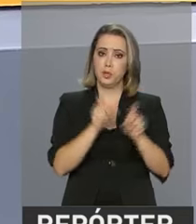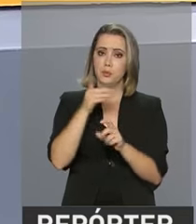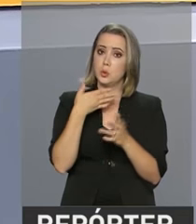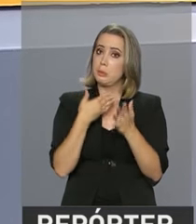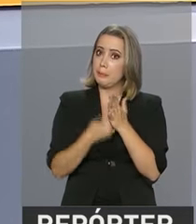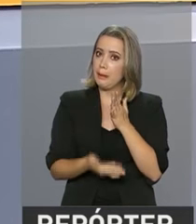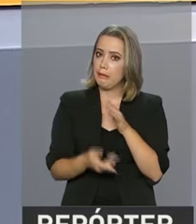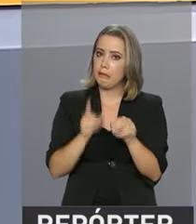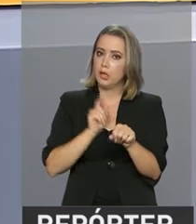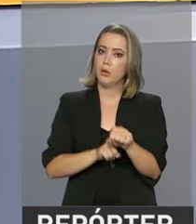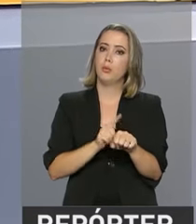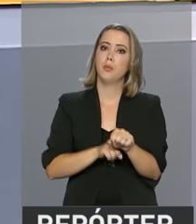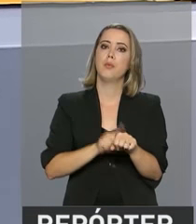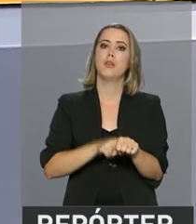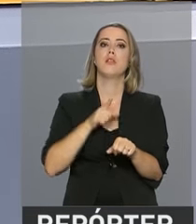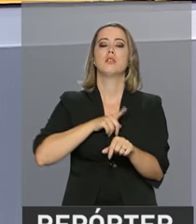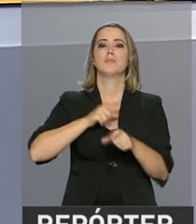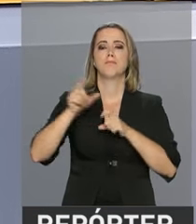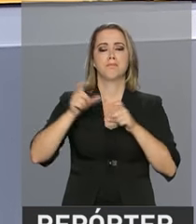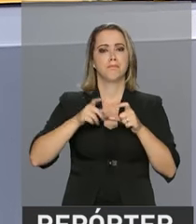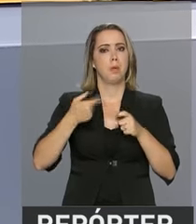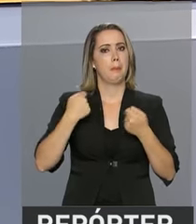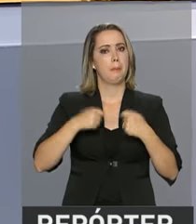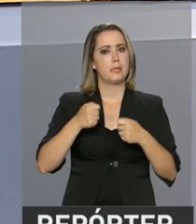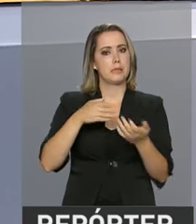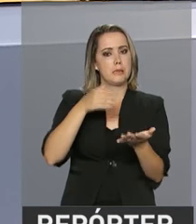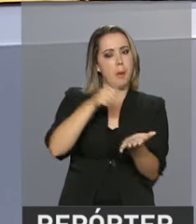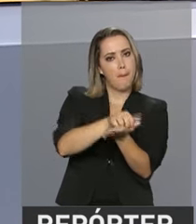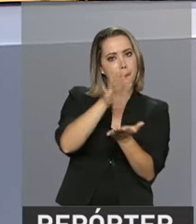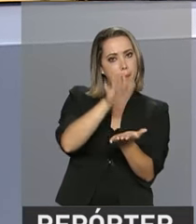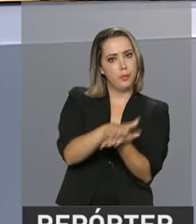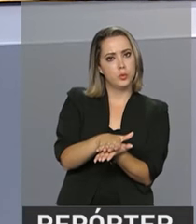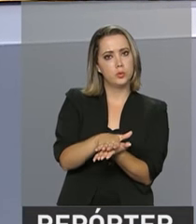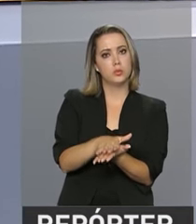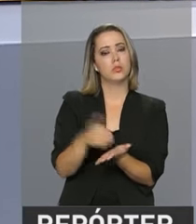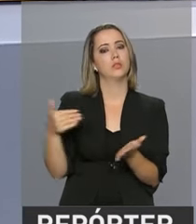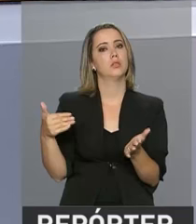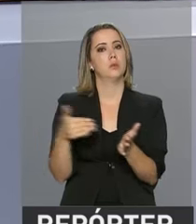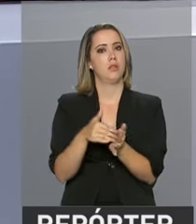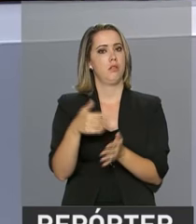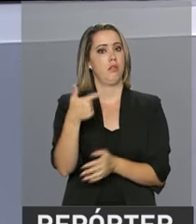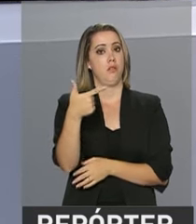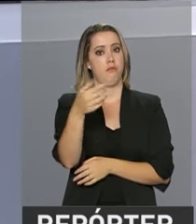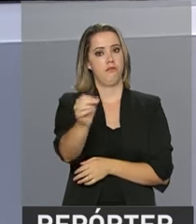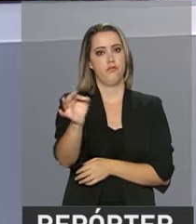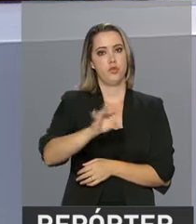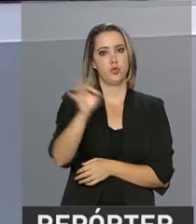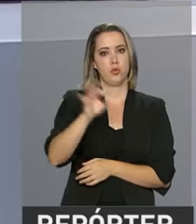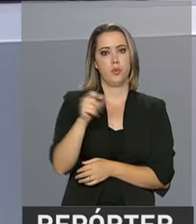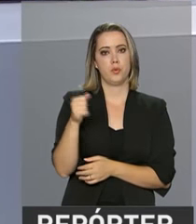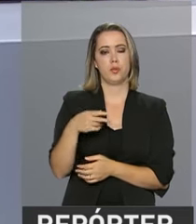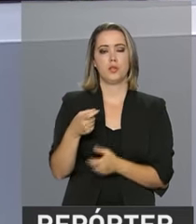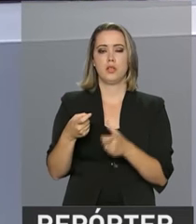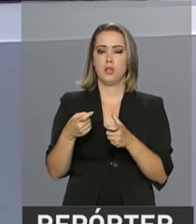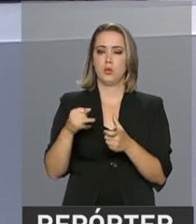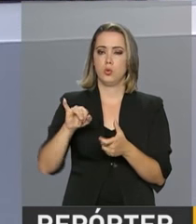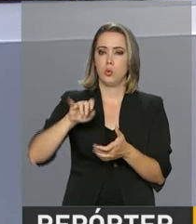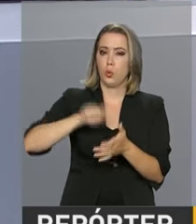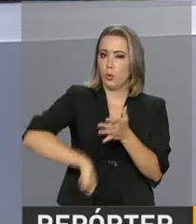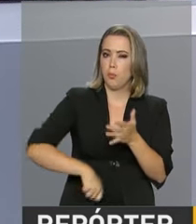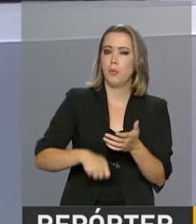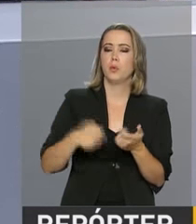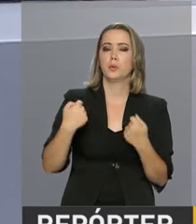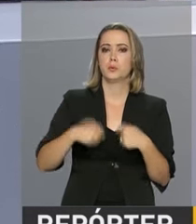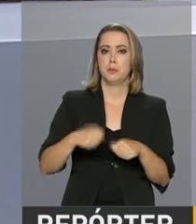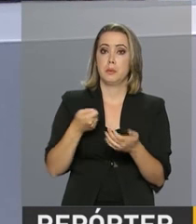perderem o prazo estarão sujeitos a pagamento de multa os valores podem chegar a 20% do imposto devido mais